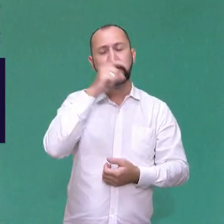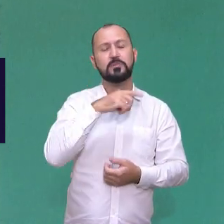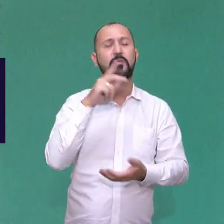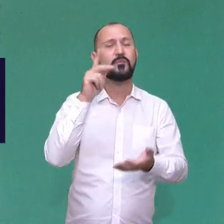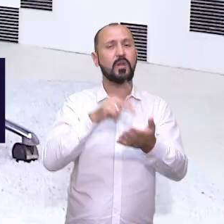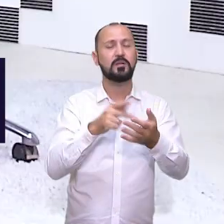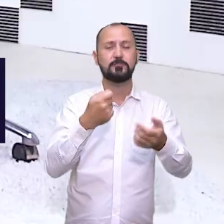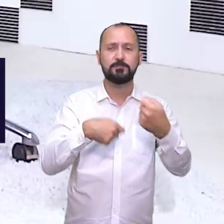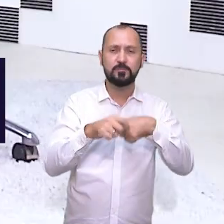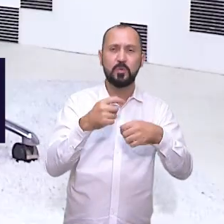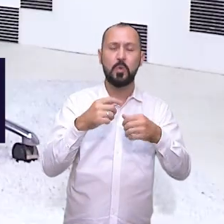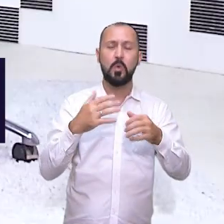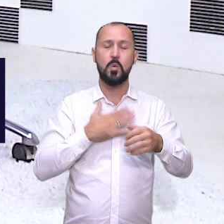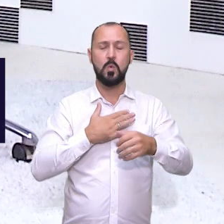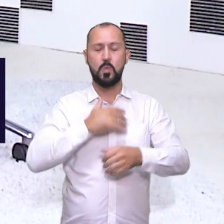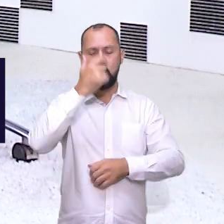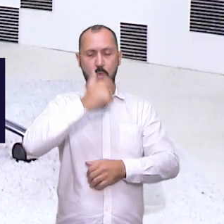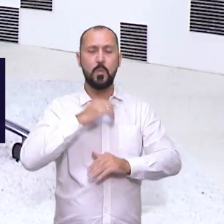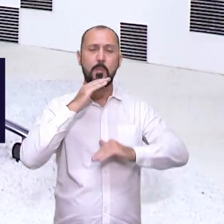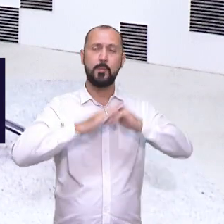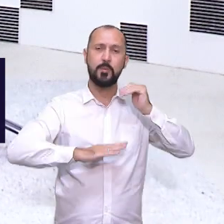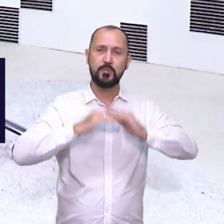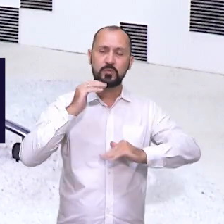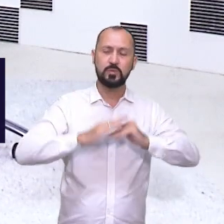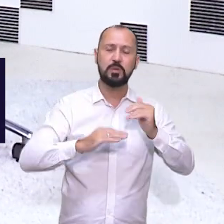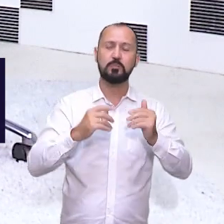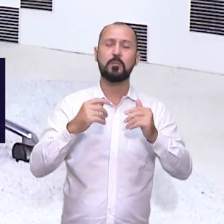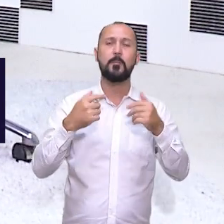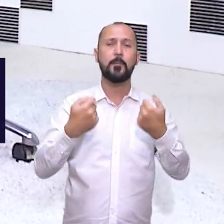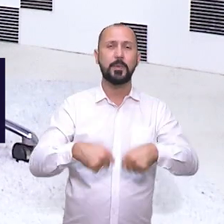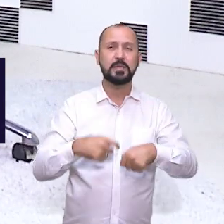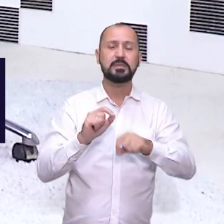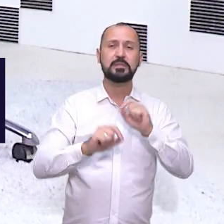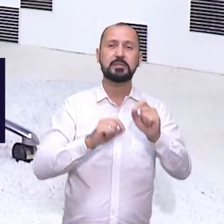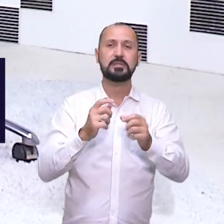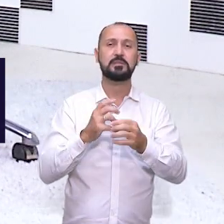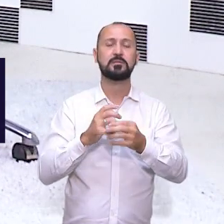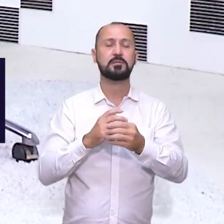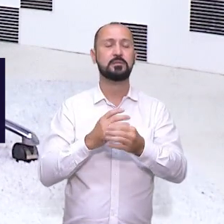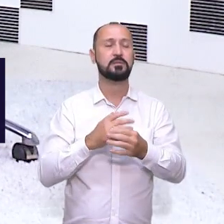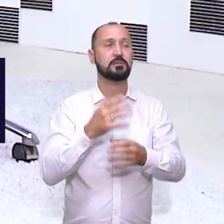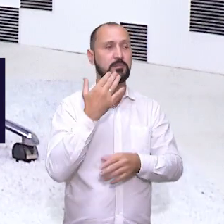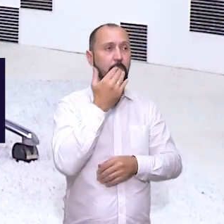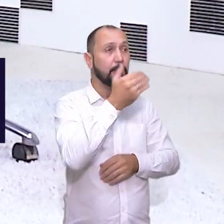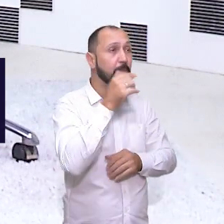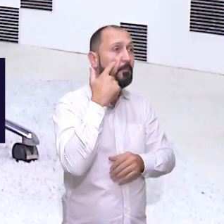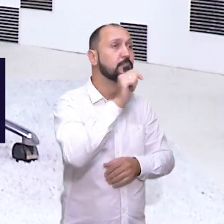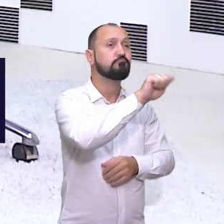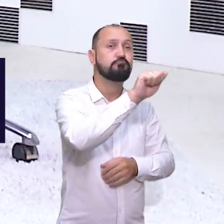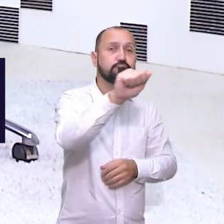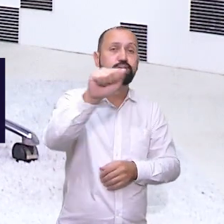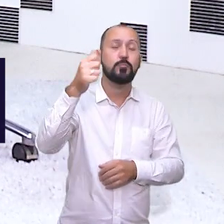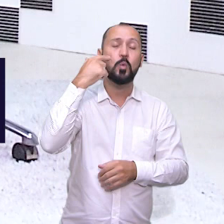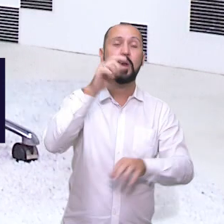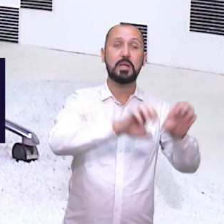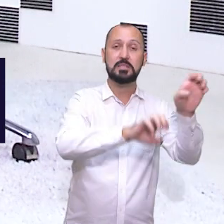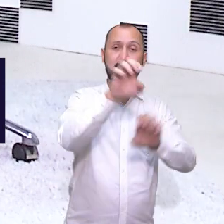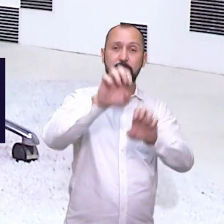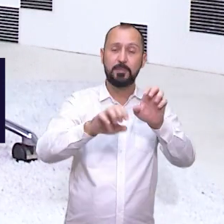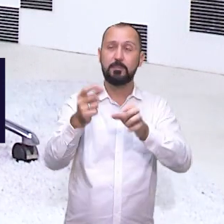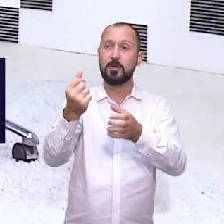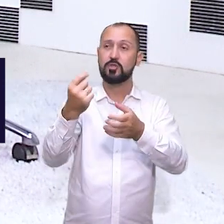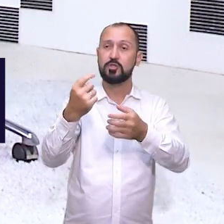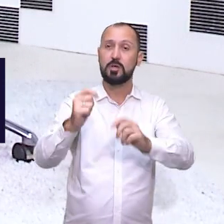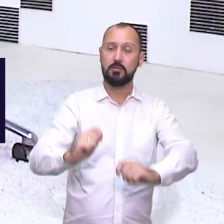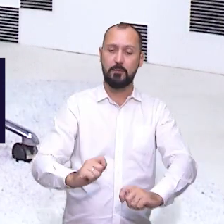para a cultura. E ela tem uma burocracia muito grande, o artista tem que buscar a empresa